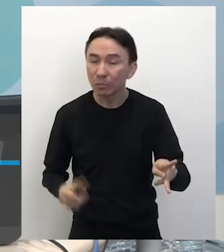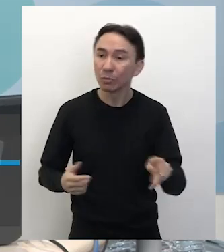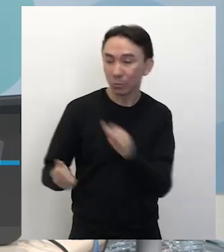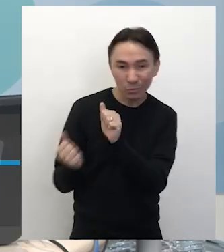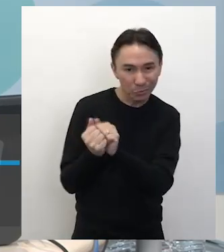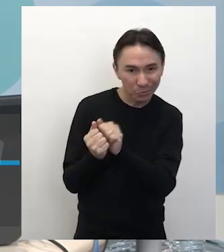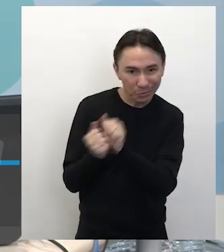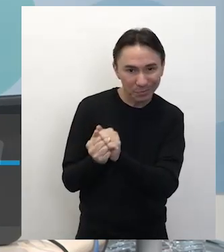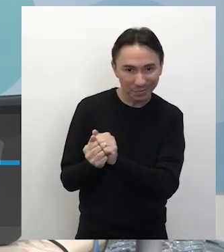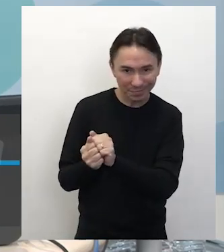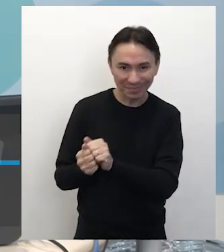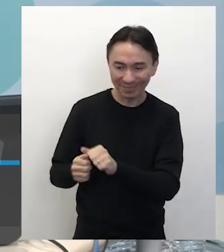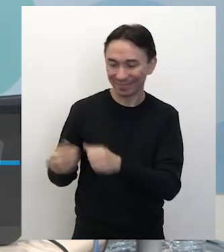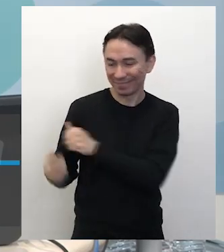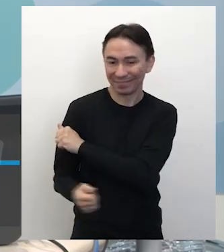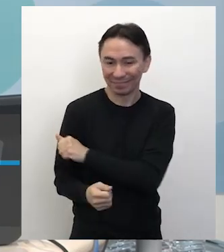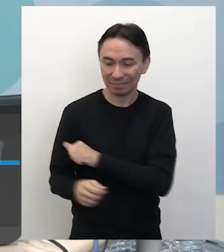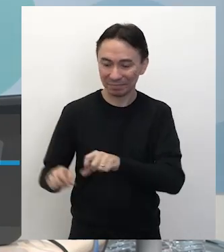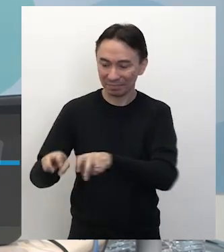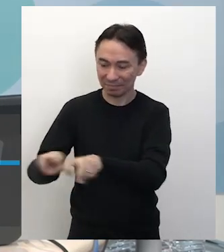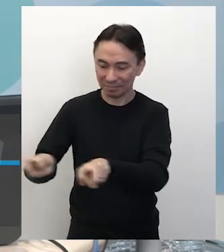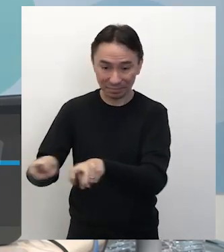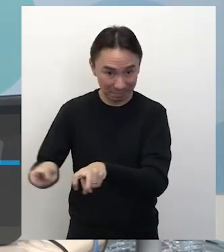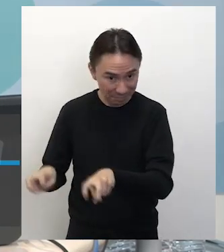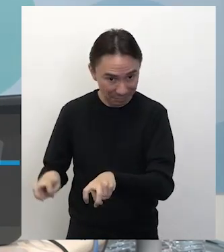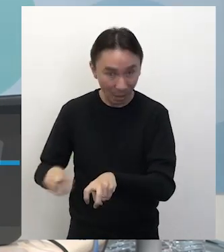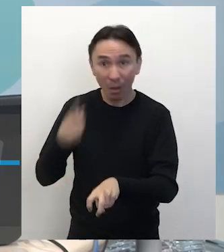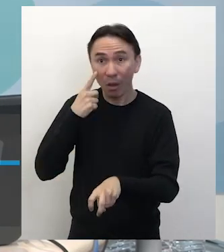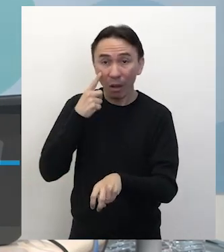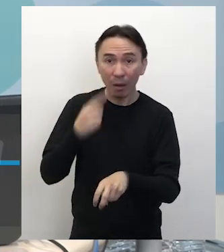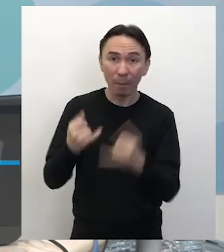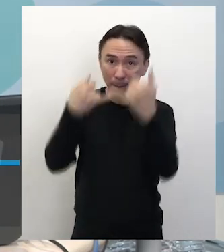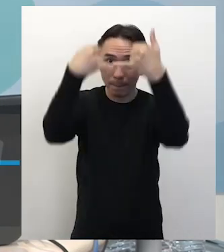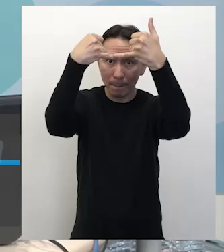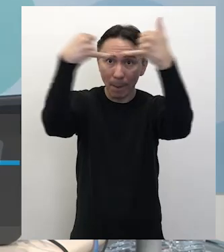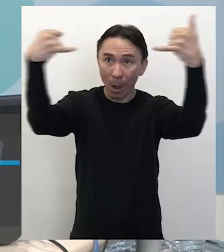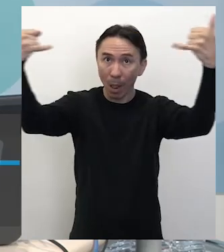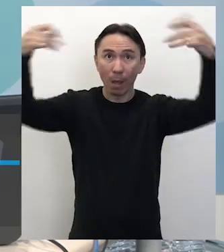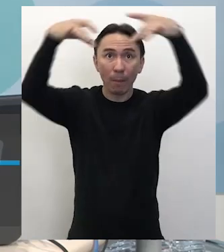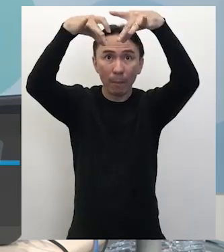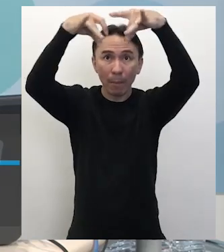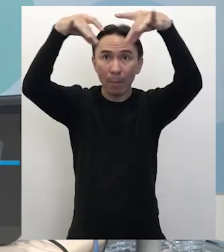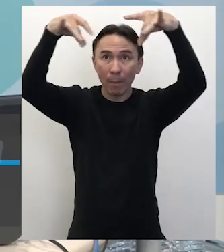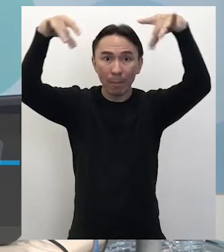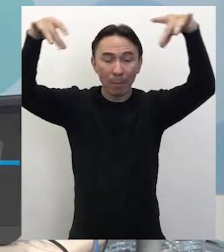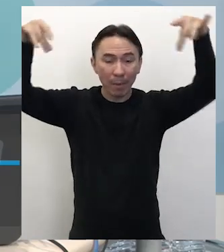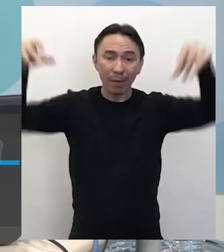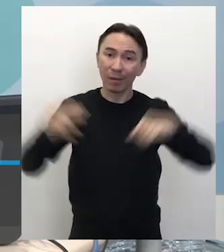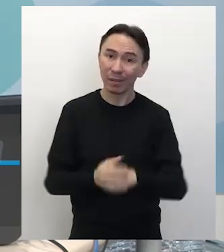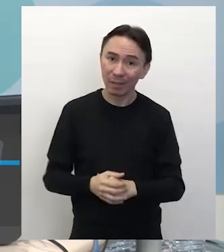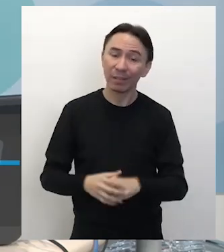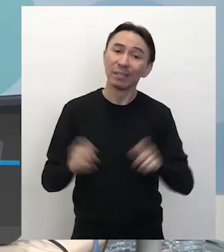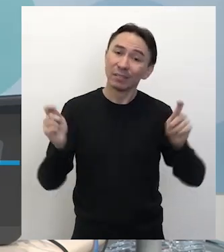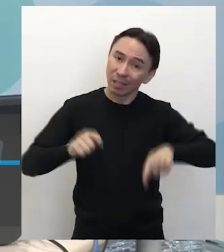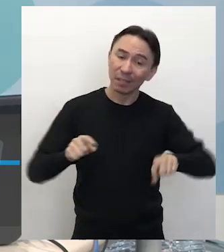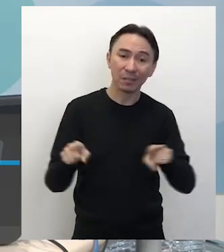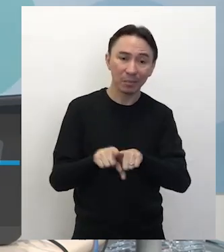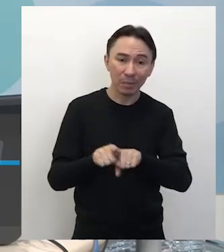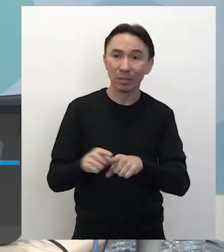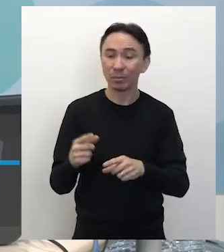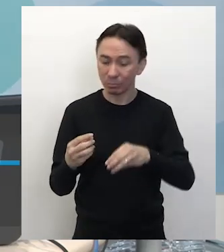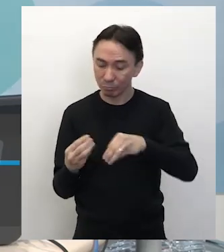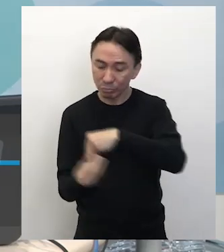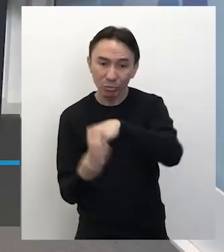trabalhar a interdisciplinaridade aí, né, com outras disciplinas, geografia, história e arte, né? Sim, Fica legal, sim,